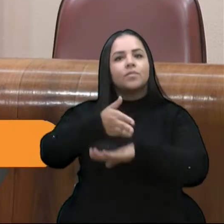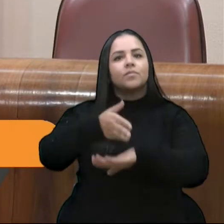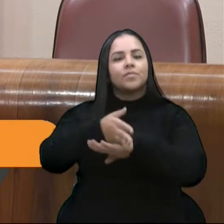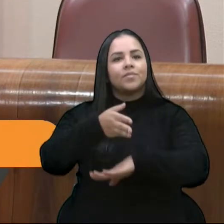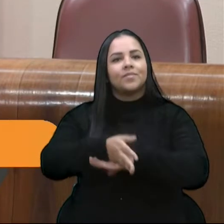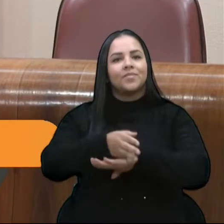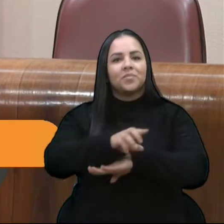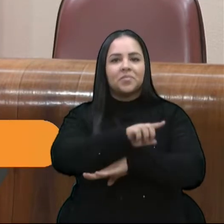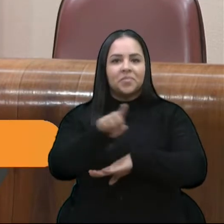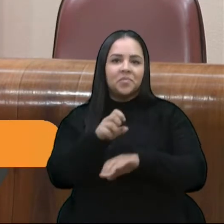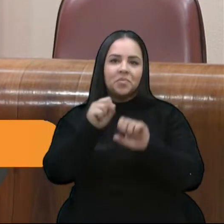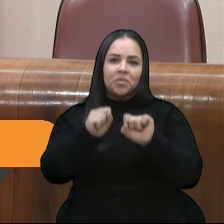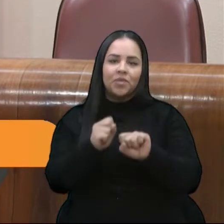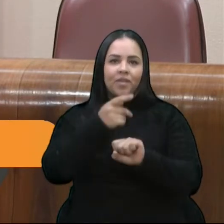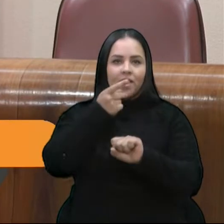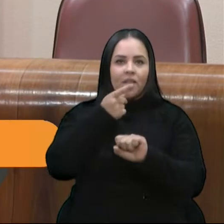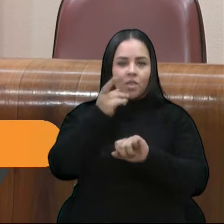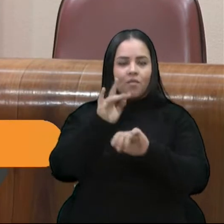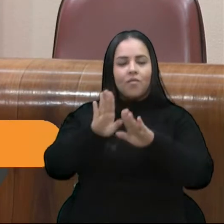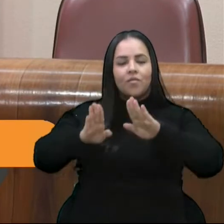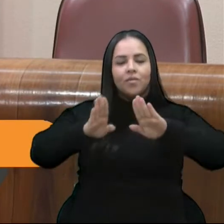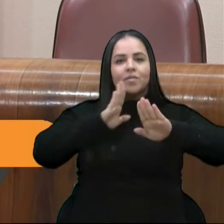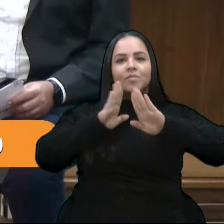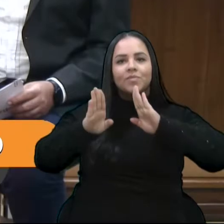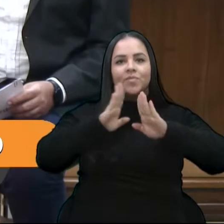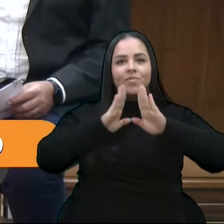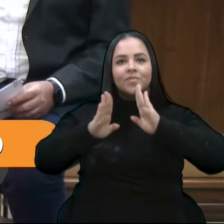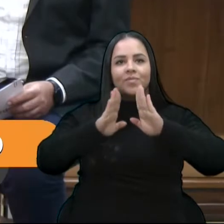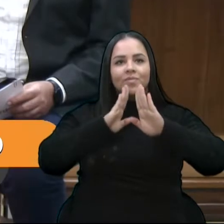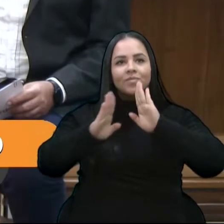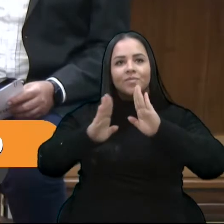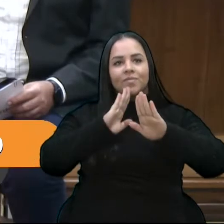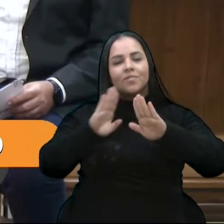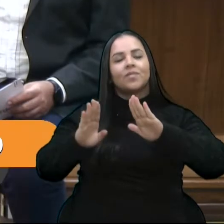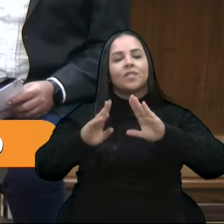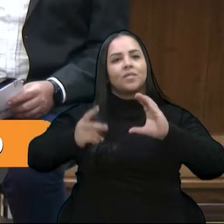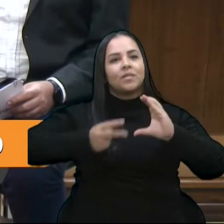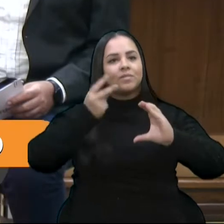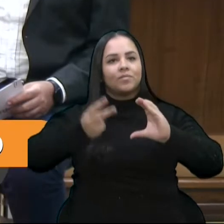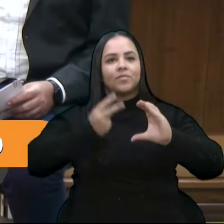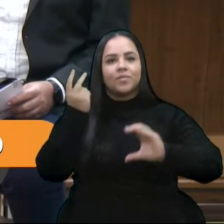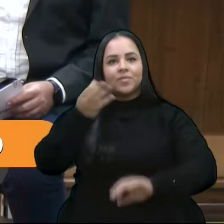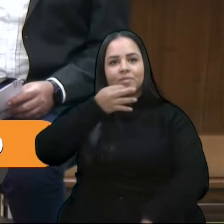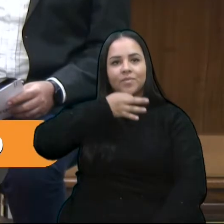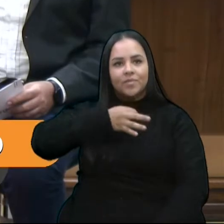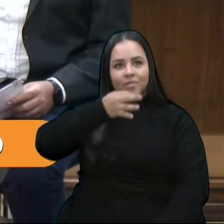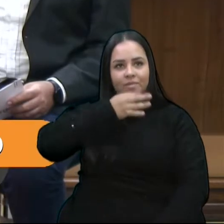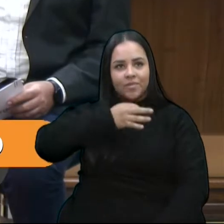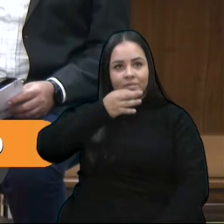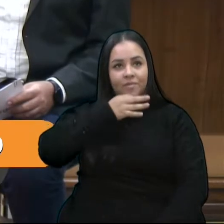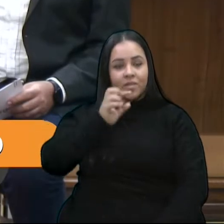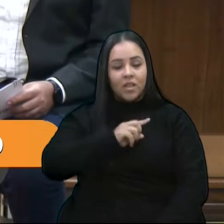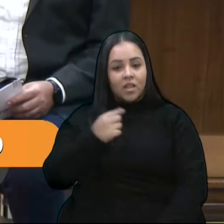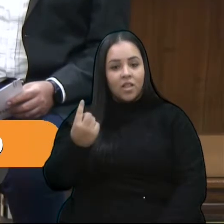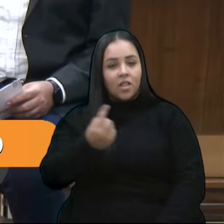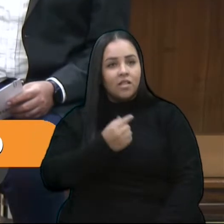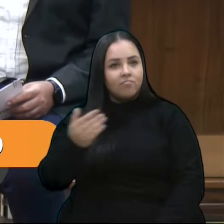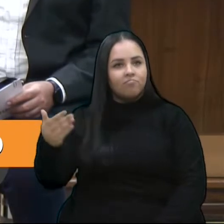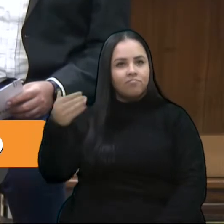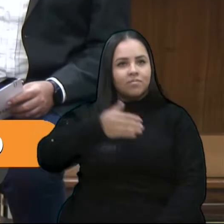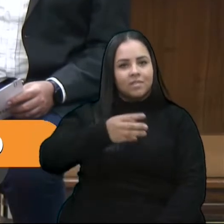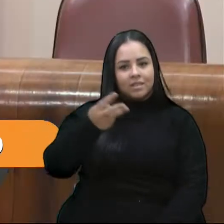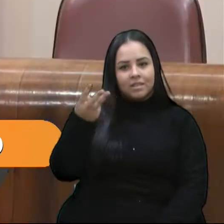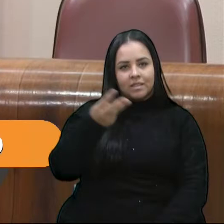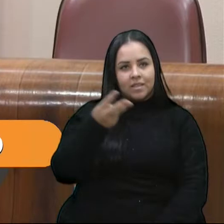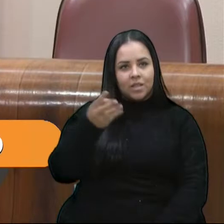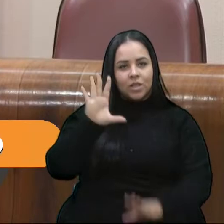deixar o seu recado através do Facebook, Fábio Rauch, da Câmara de Vereadores de Caxias do Sul. E Fábio, nós chegamos à terceira